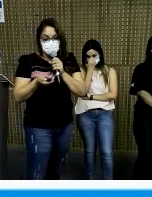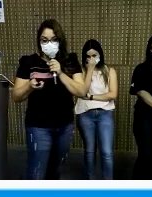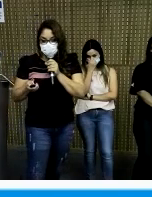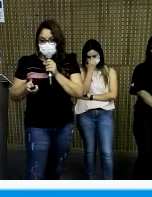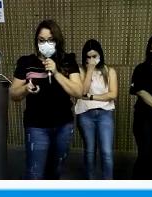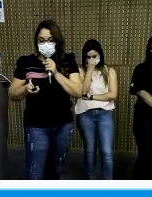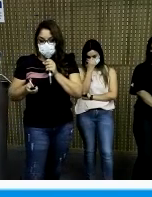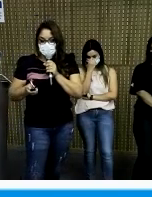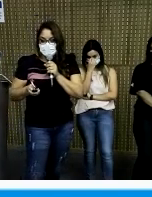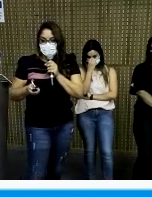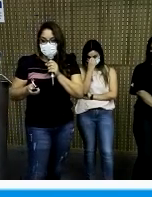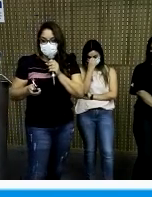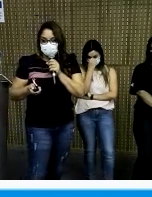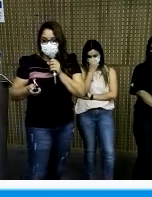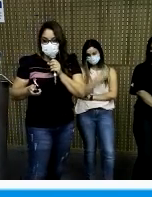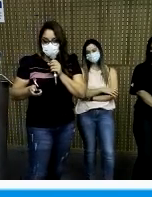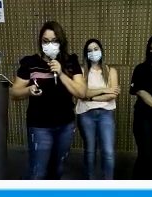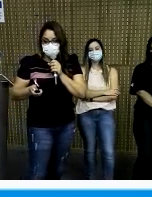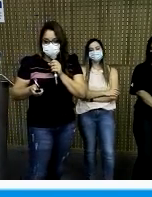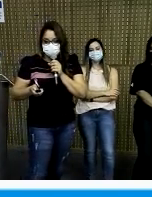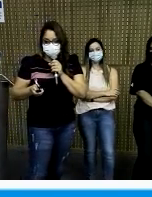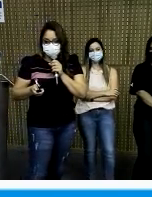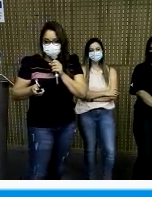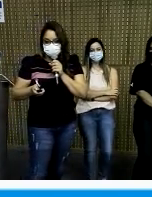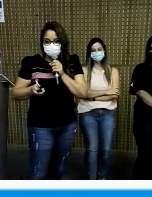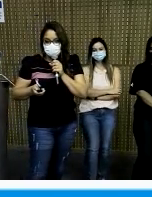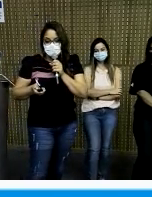já foi falado, uma melhora a partir de julho.